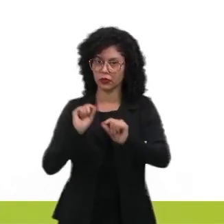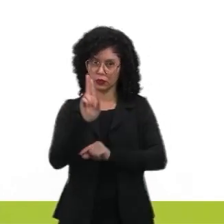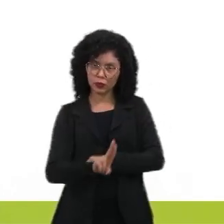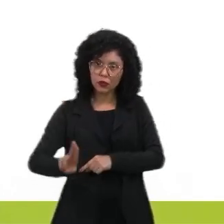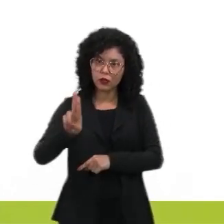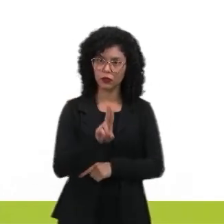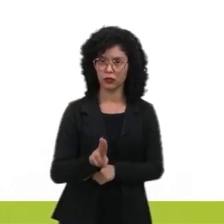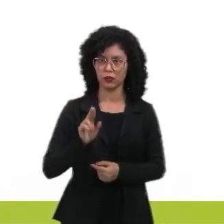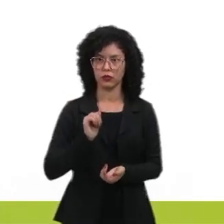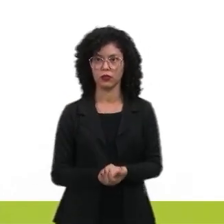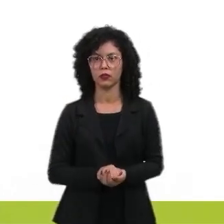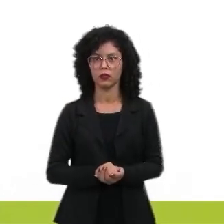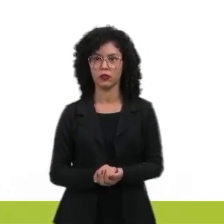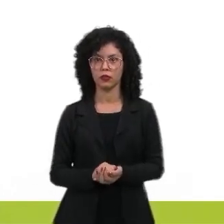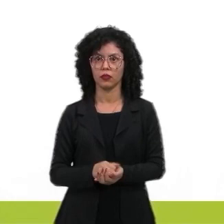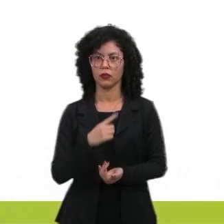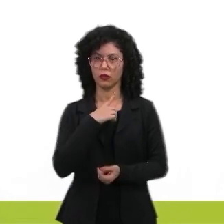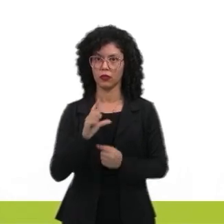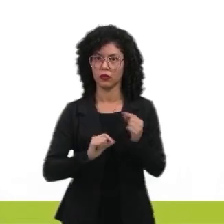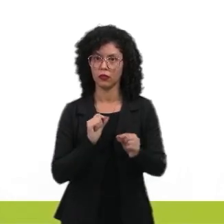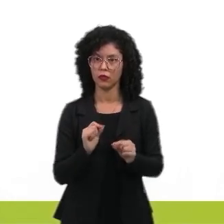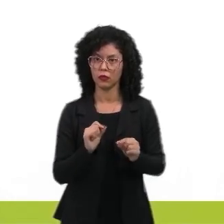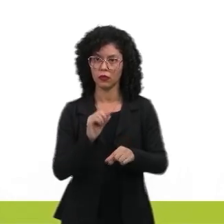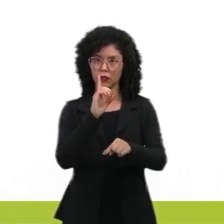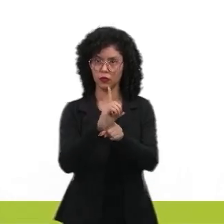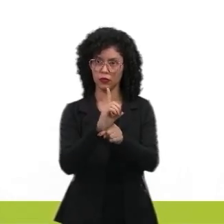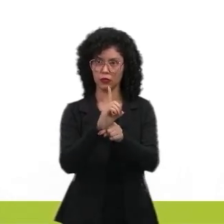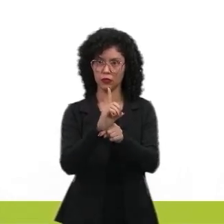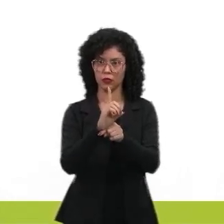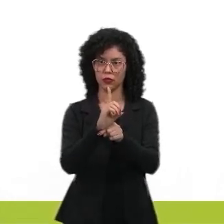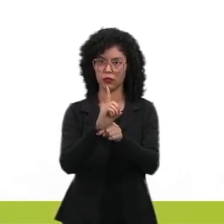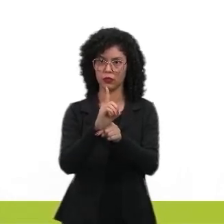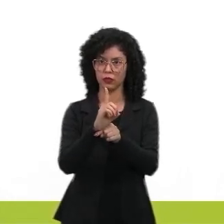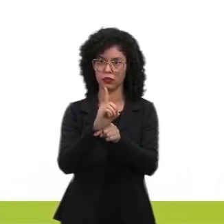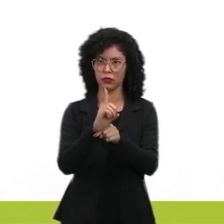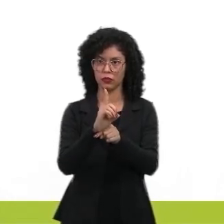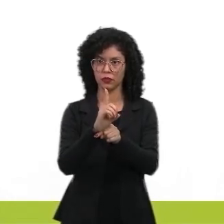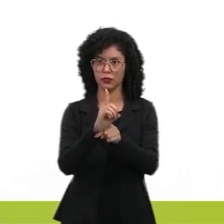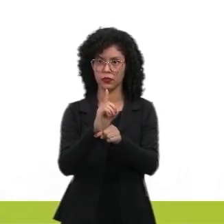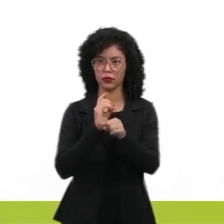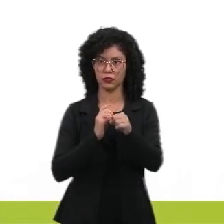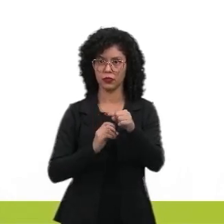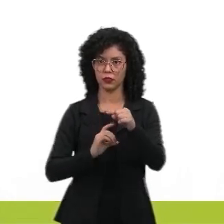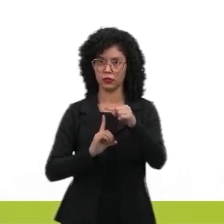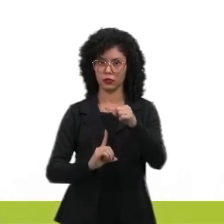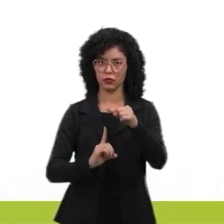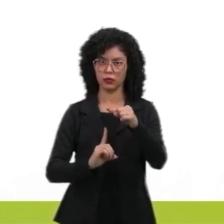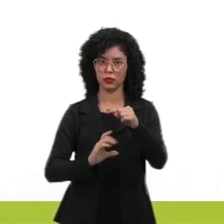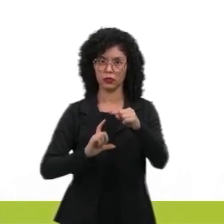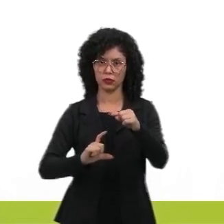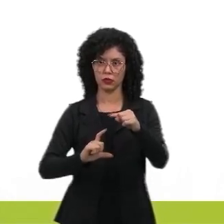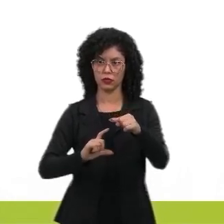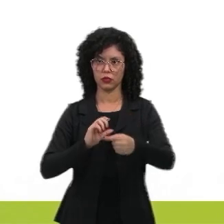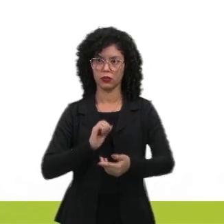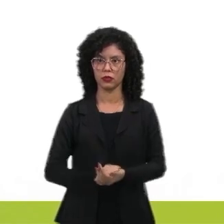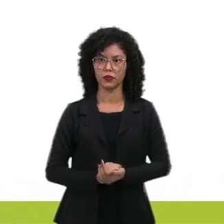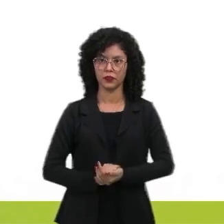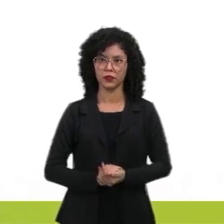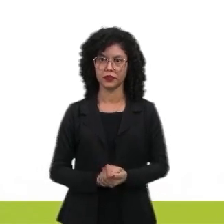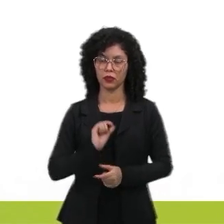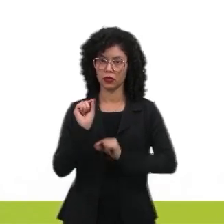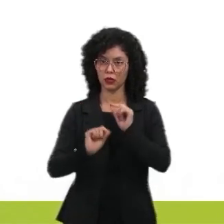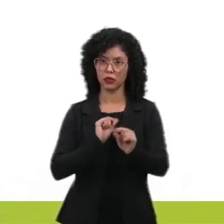a escalazinha, tá vendo? Ó, que seria o Dzinho pelo Dzão, que nada mais é